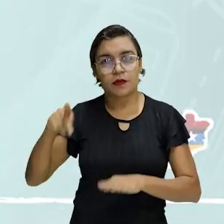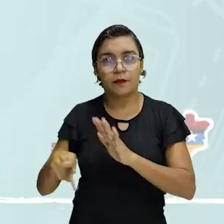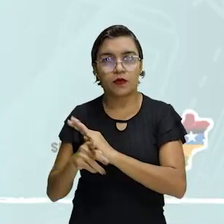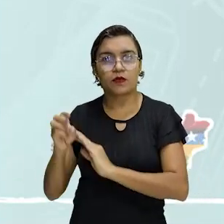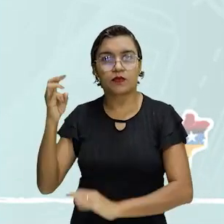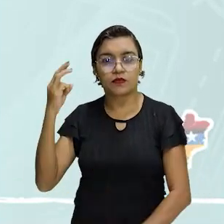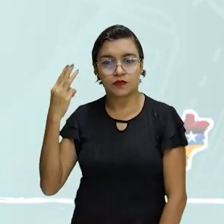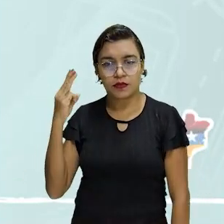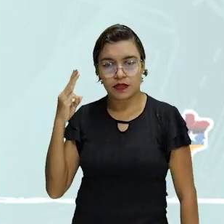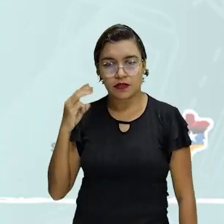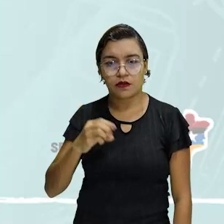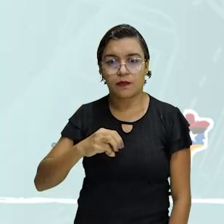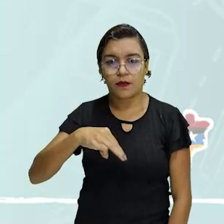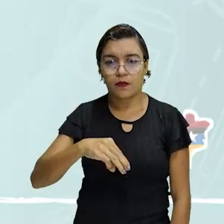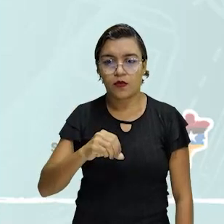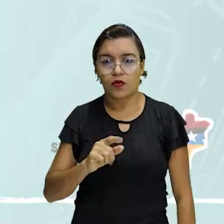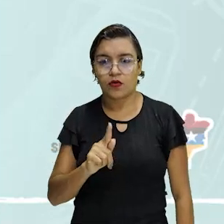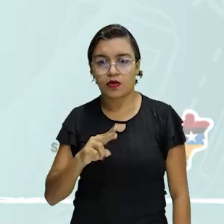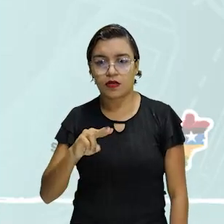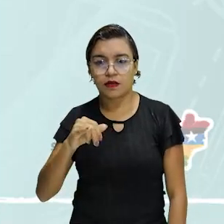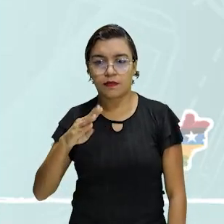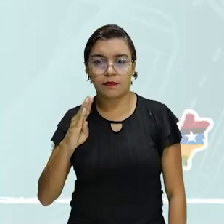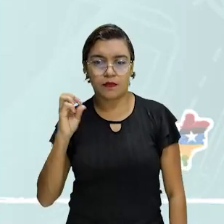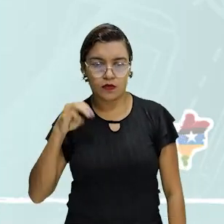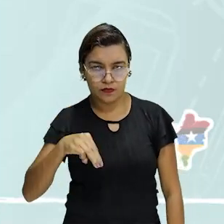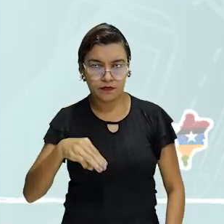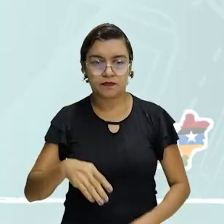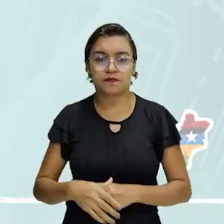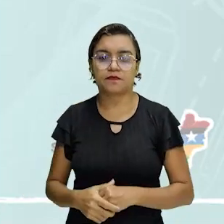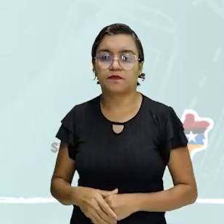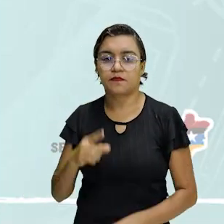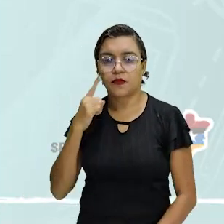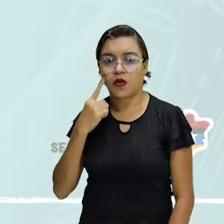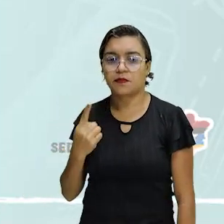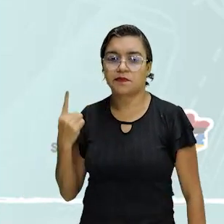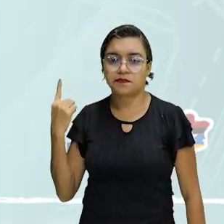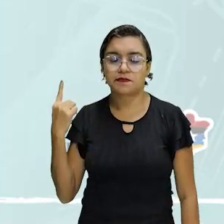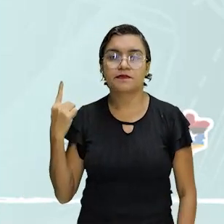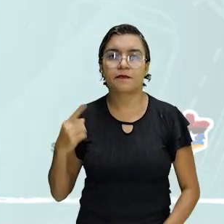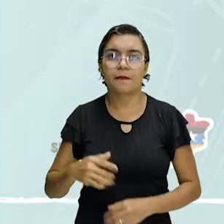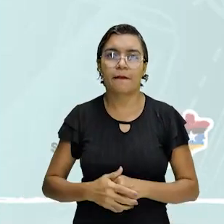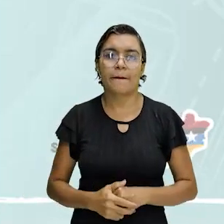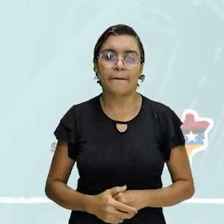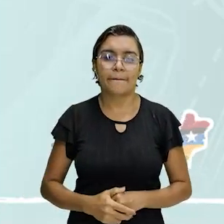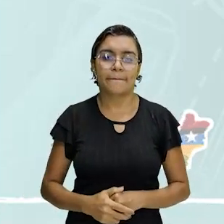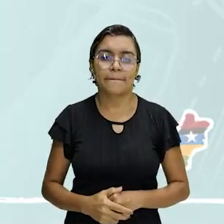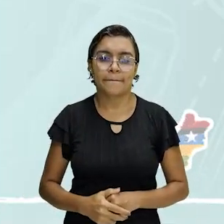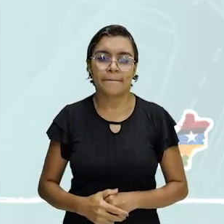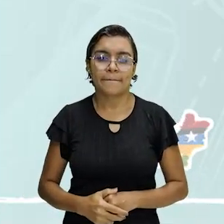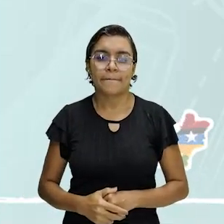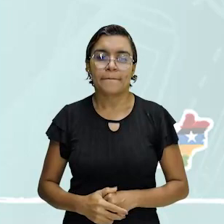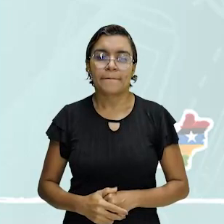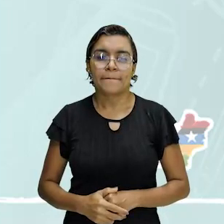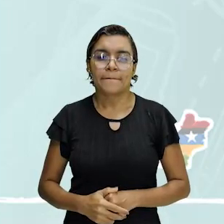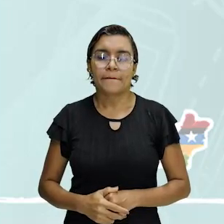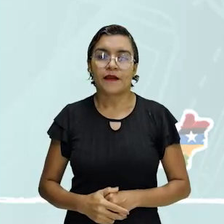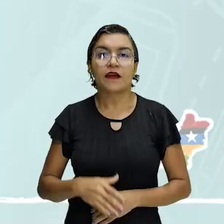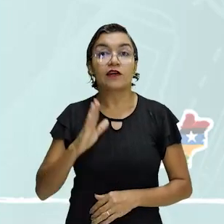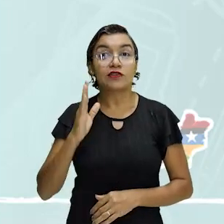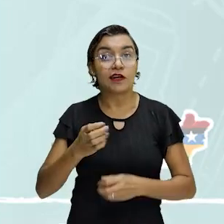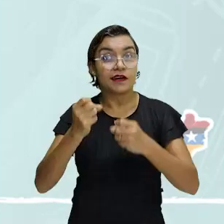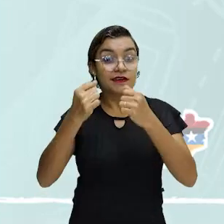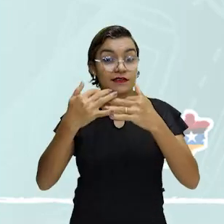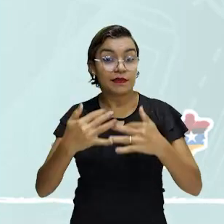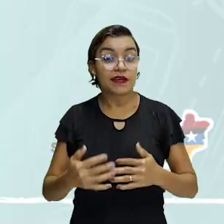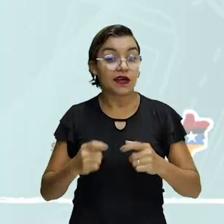Moquibon. União das Associações das Comunidades Negras Rurais Quilombolas de Itapecuru-Mirim. Acabei de citar, ainda